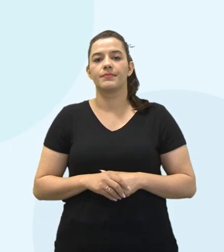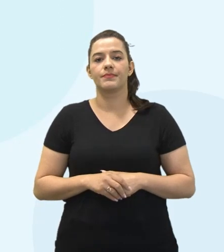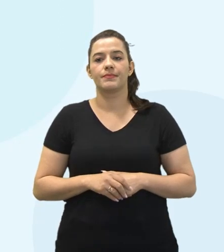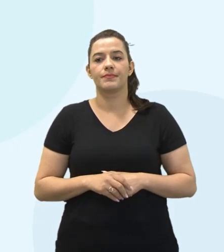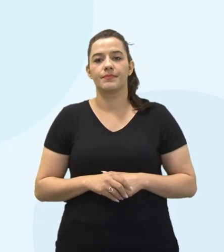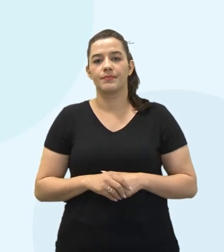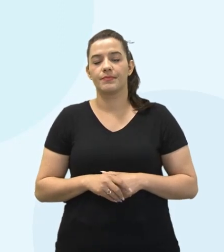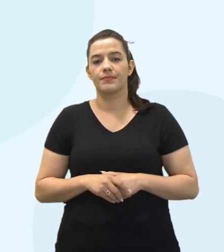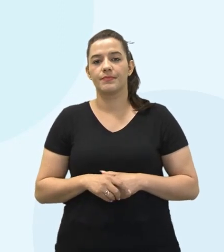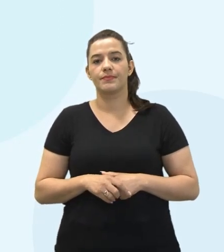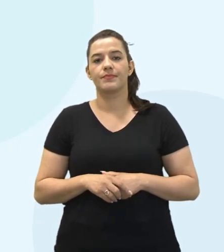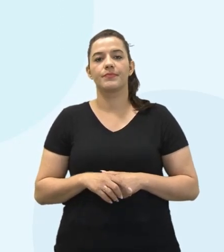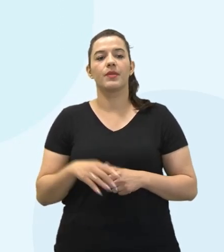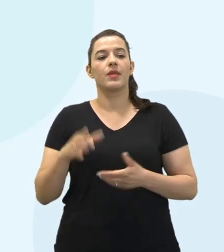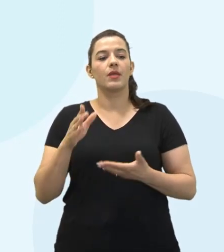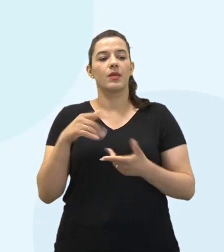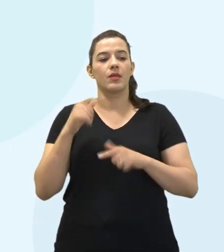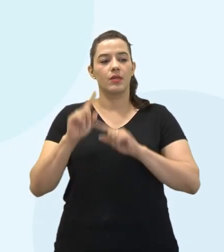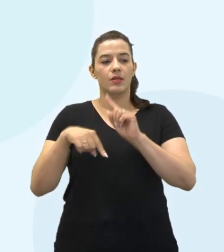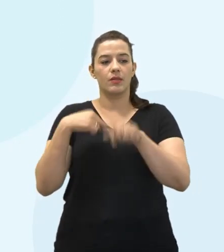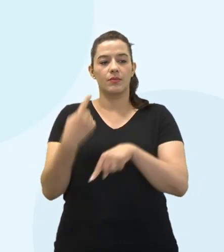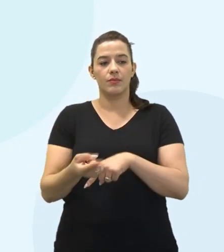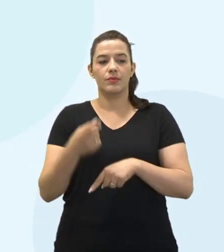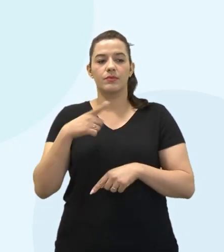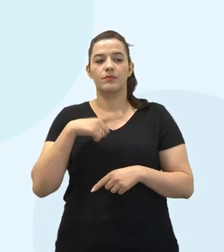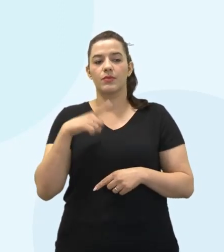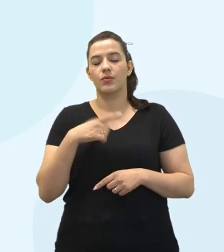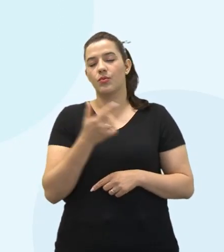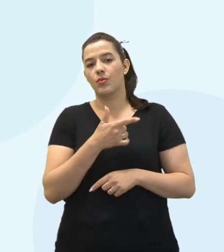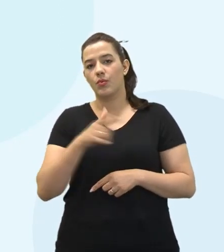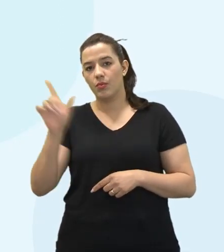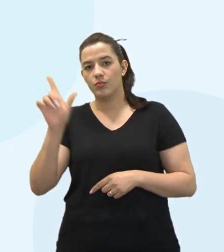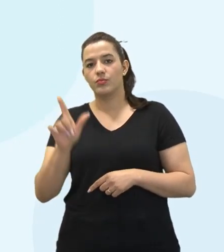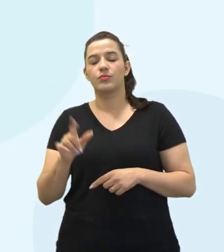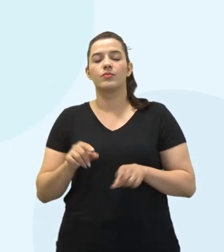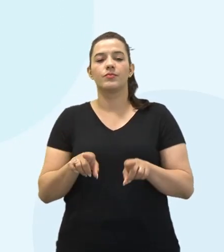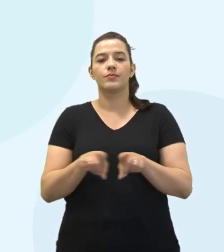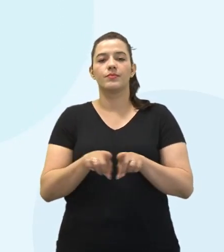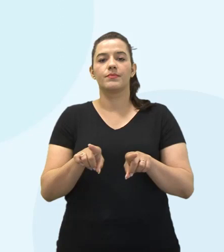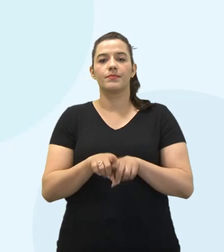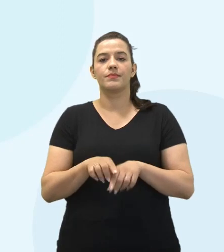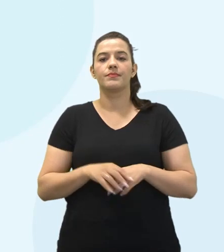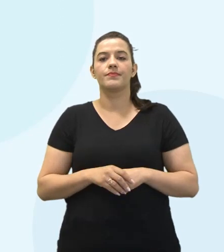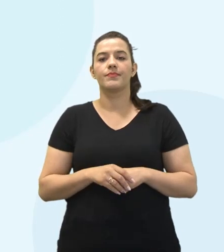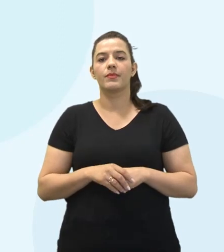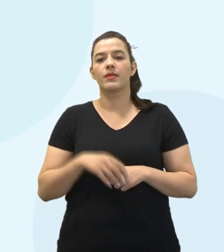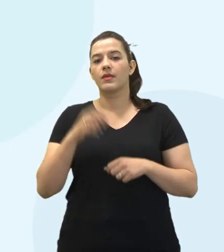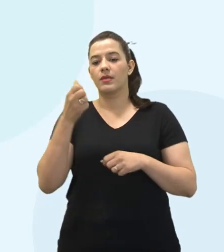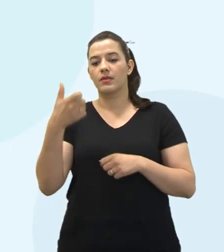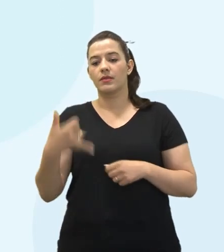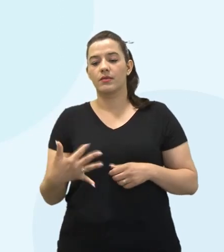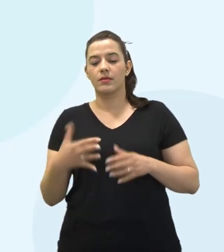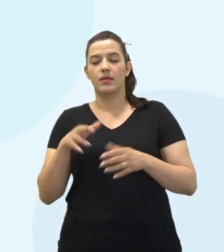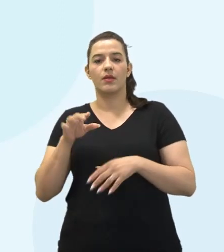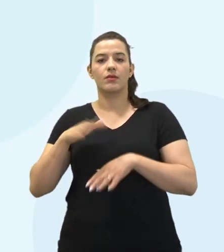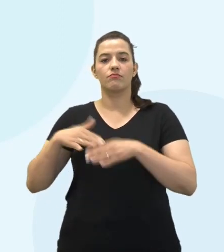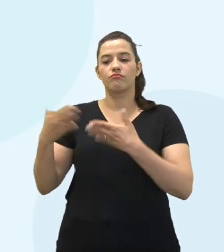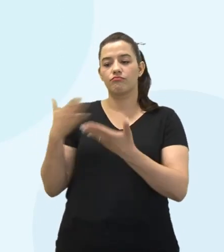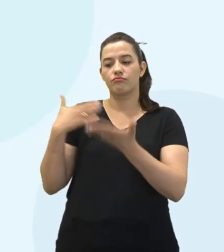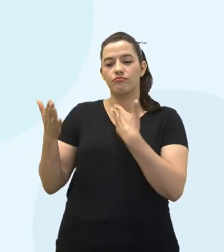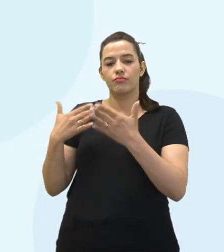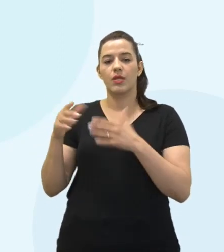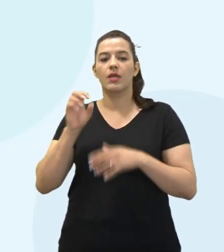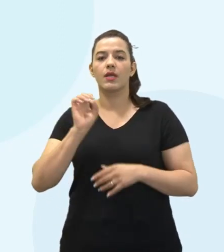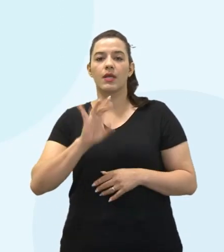a depois segue a plenária né onde o que foi resolvido é discutido